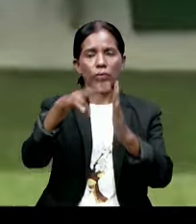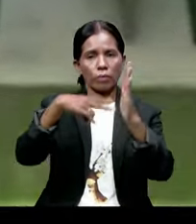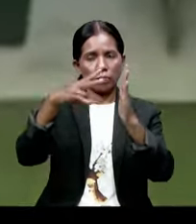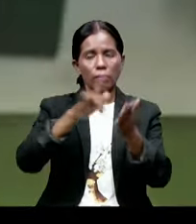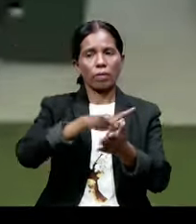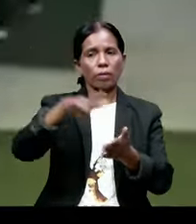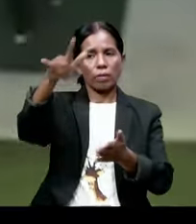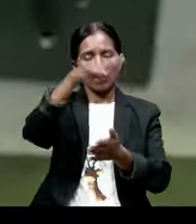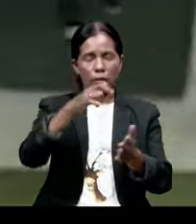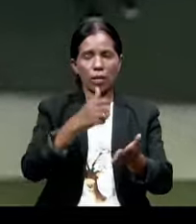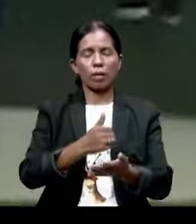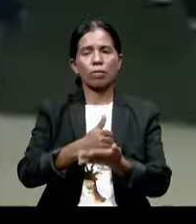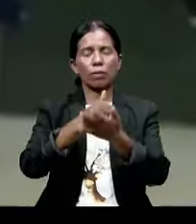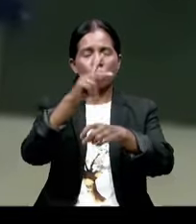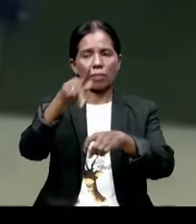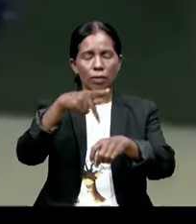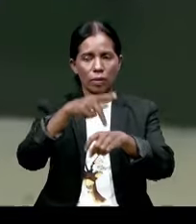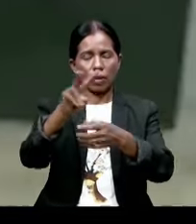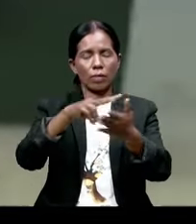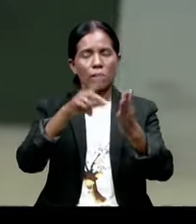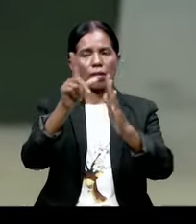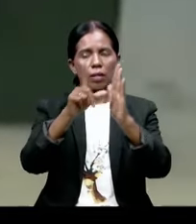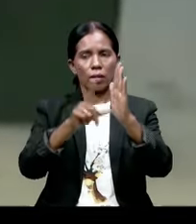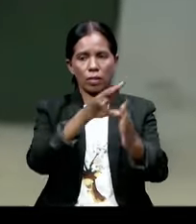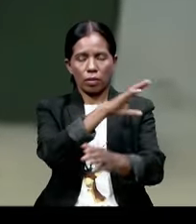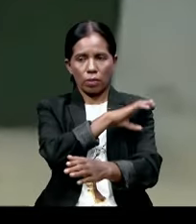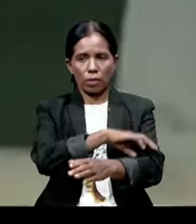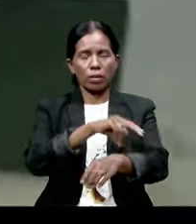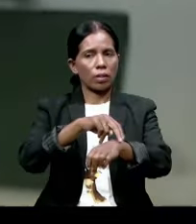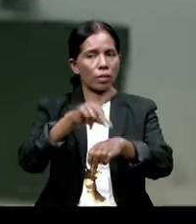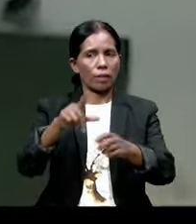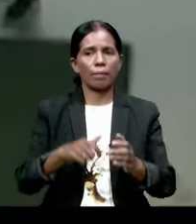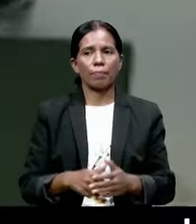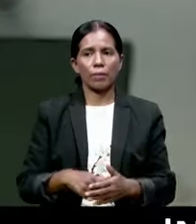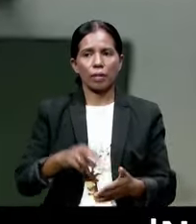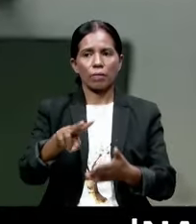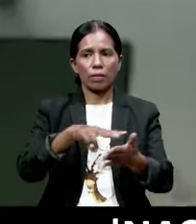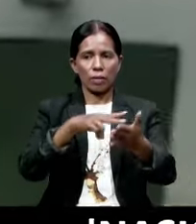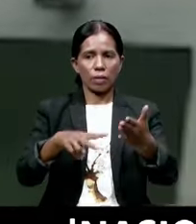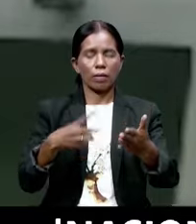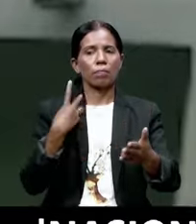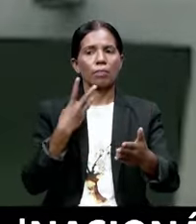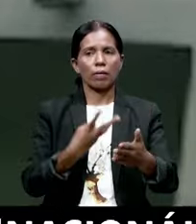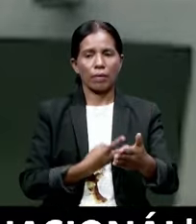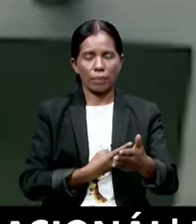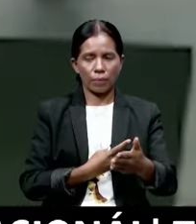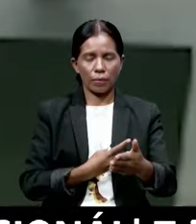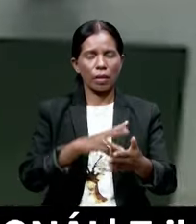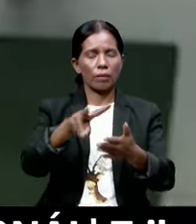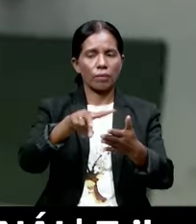vídeo facilita para a Filipina, né? Viola a lei de segurança nacional. Violação vai ter a soberania, né?